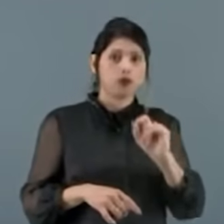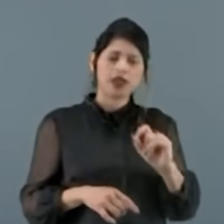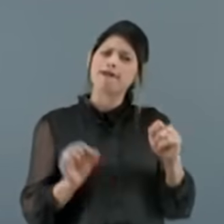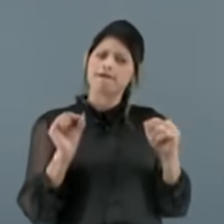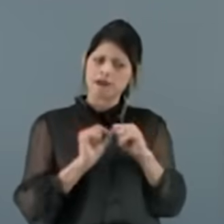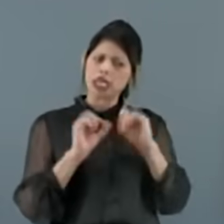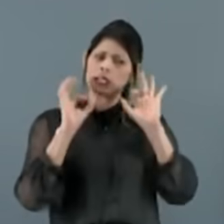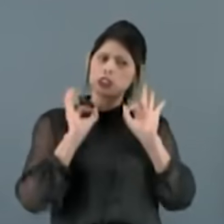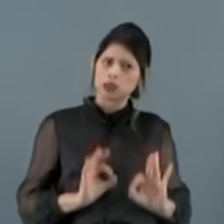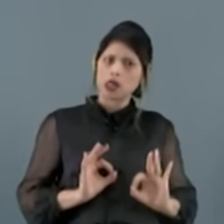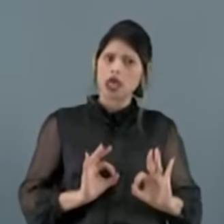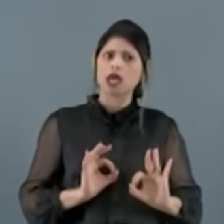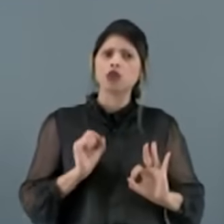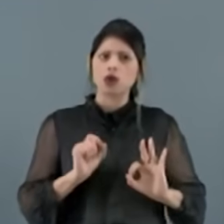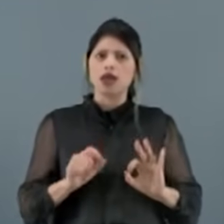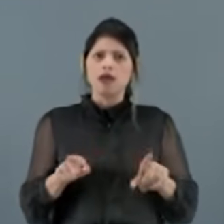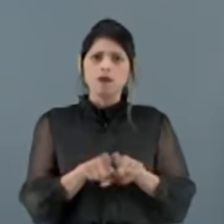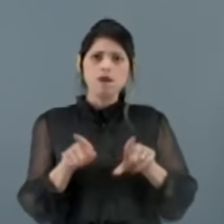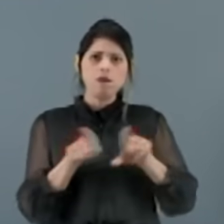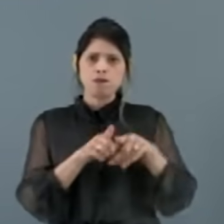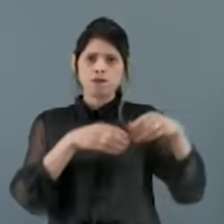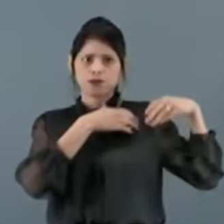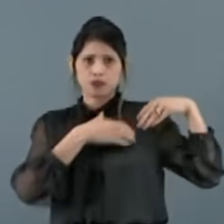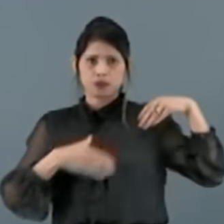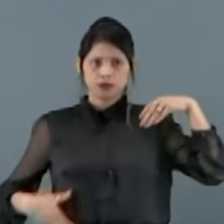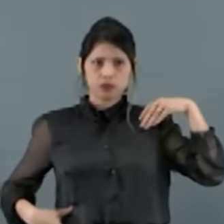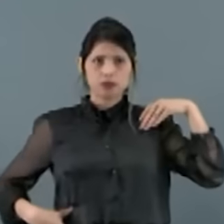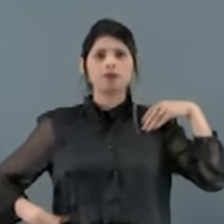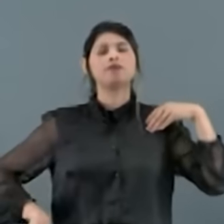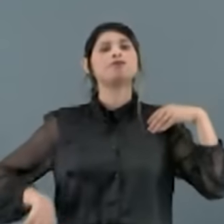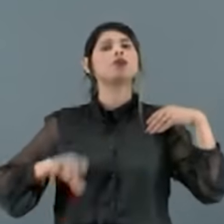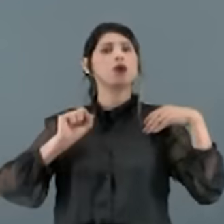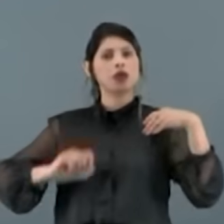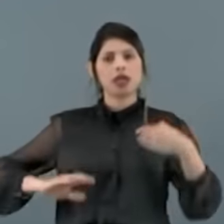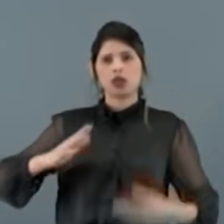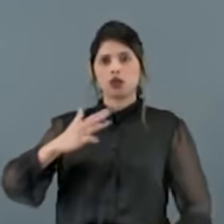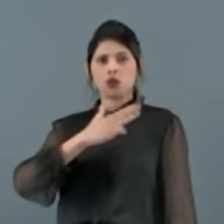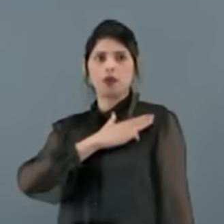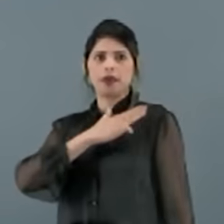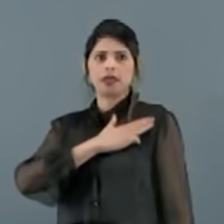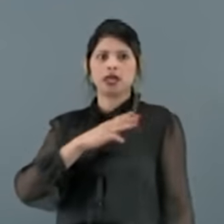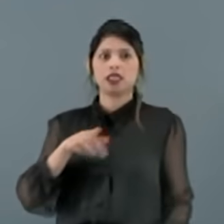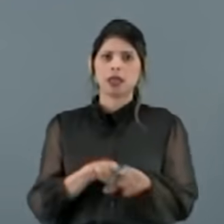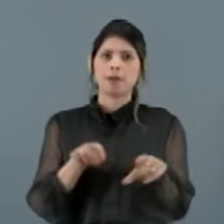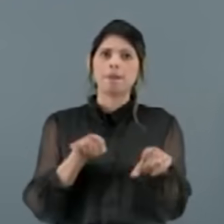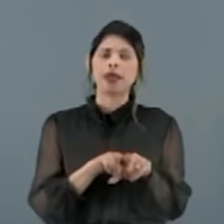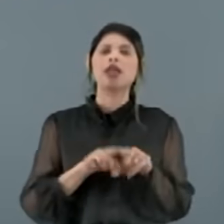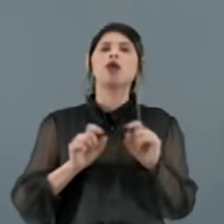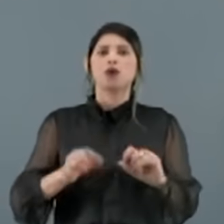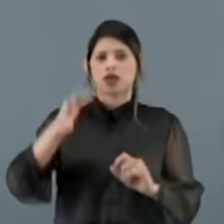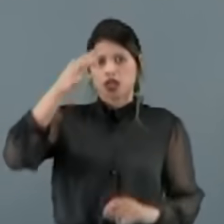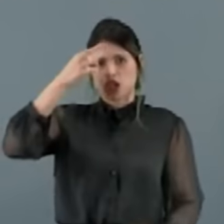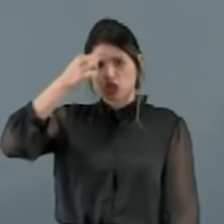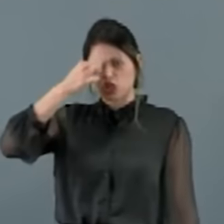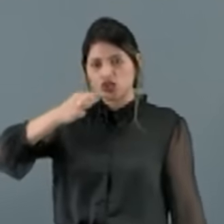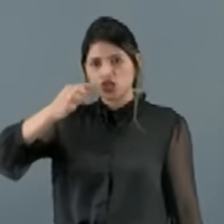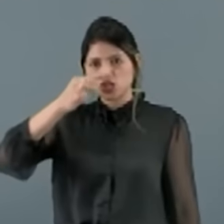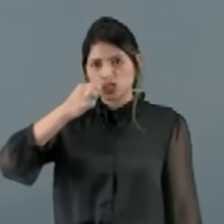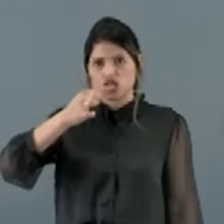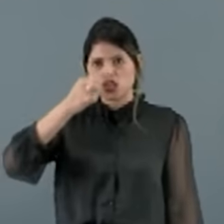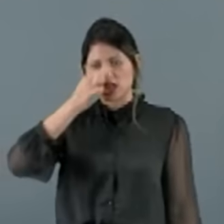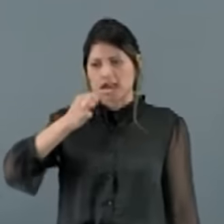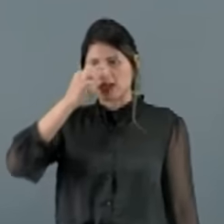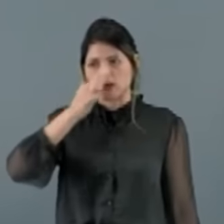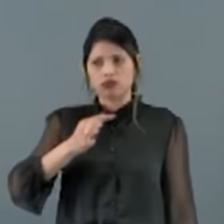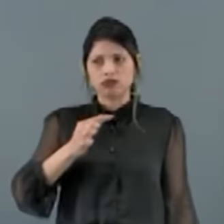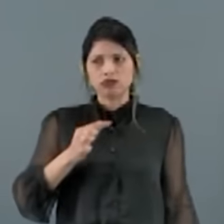cobertura da posse presidencial do Lula, inclusive contando aqui com um post de Geraldo Alckmin, né? Falando aqui no Twitter, no dia da posse: vamos ao